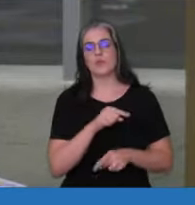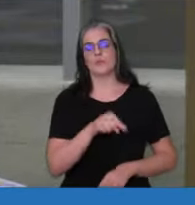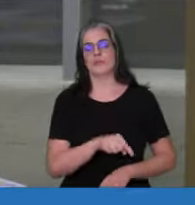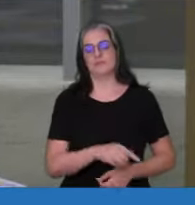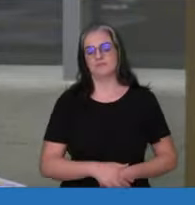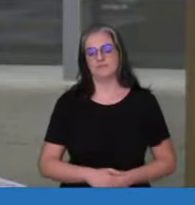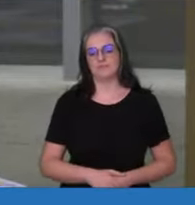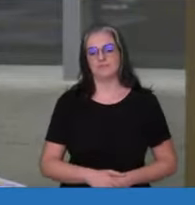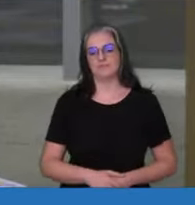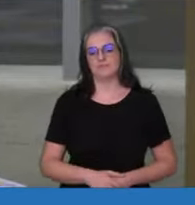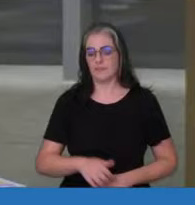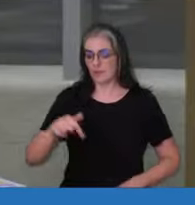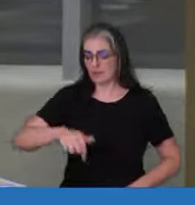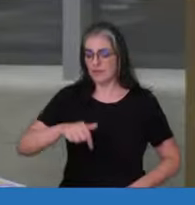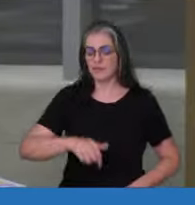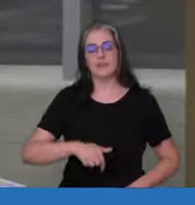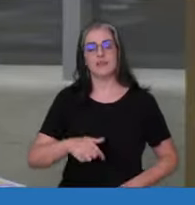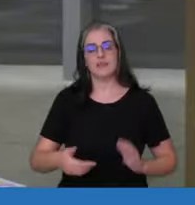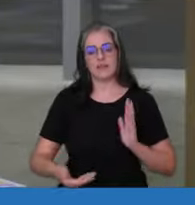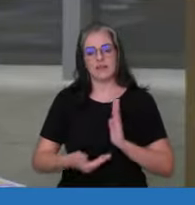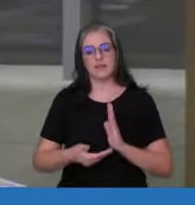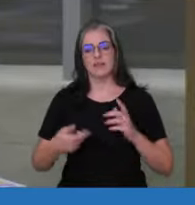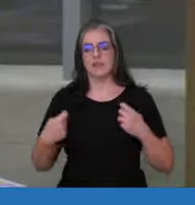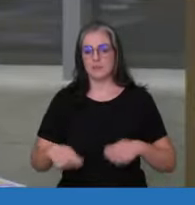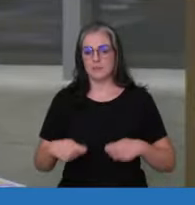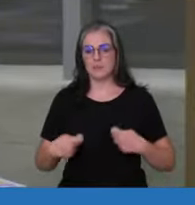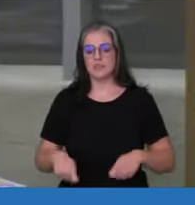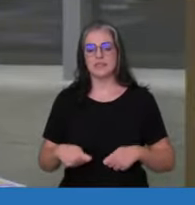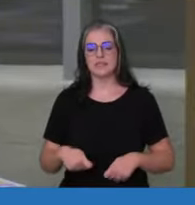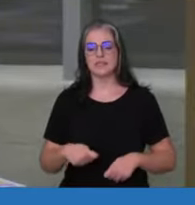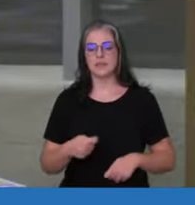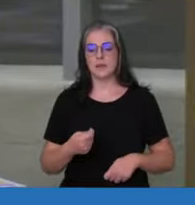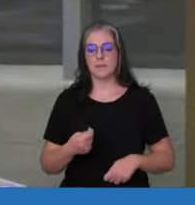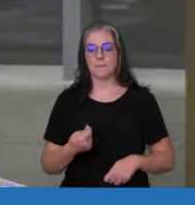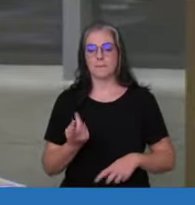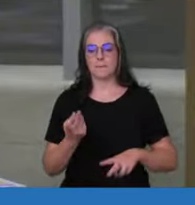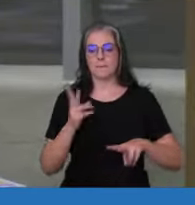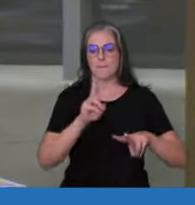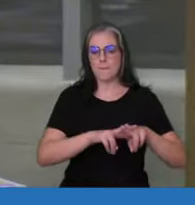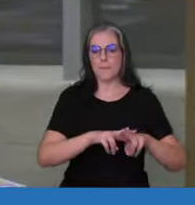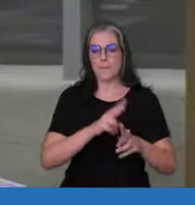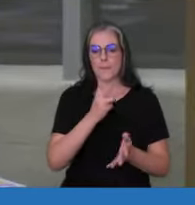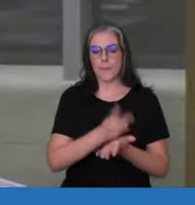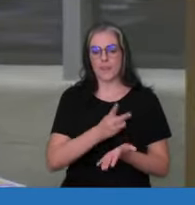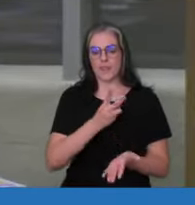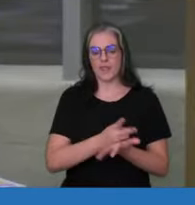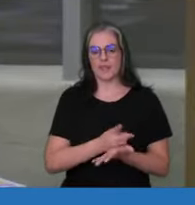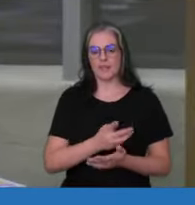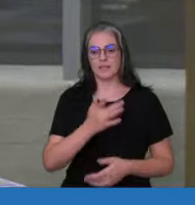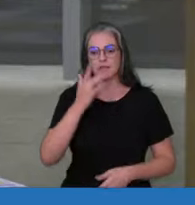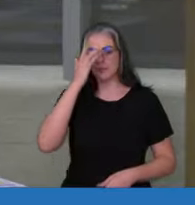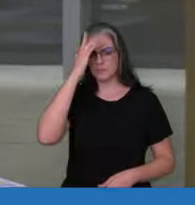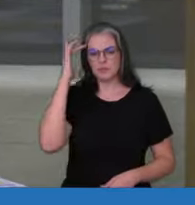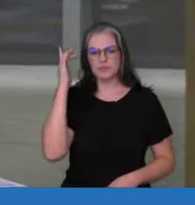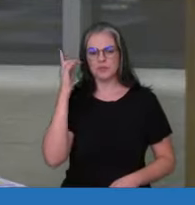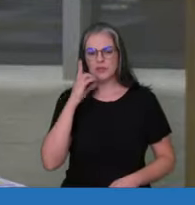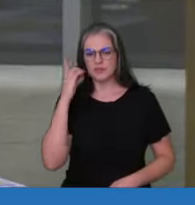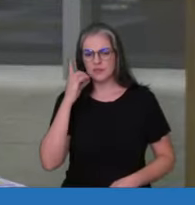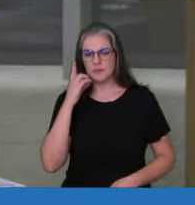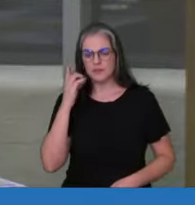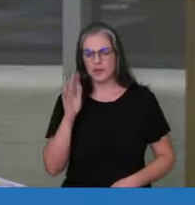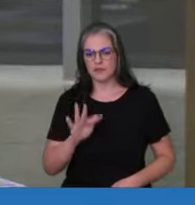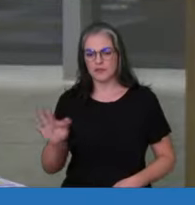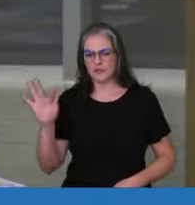é validar a prisão do miliciano que está aqui ocupando um cargo como deputado federal.